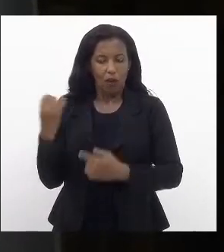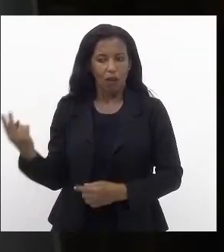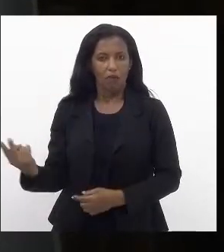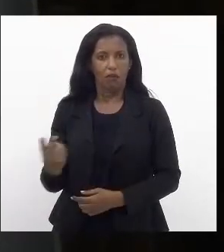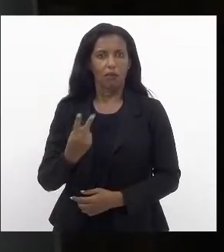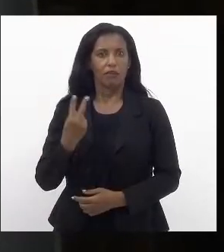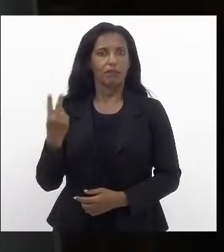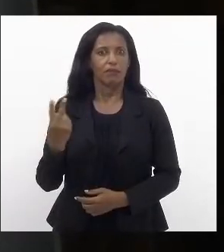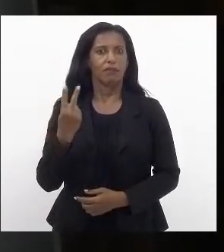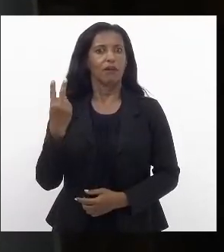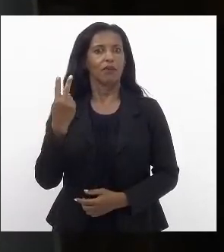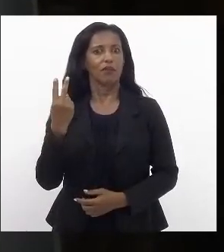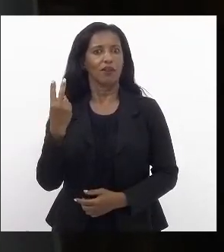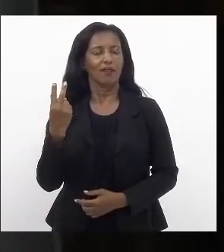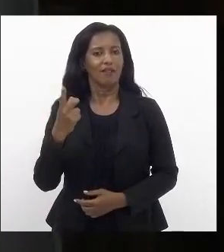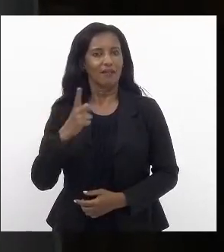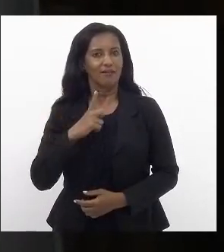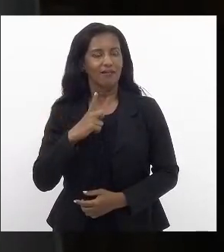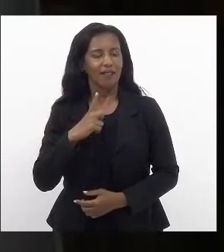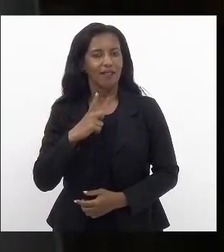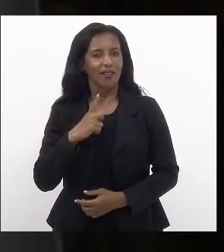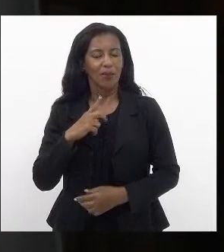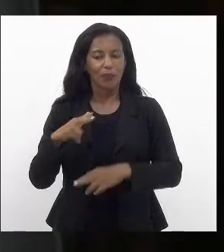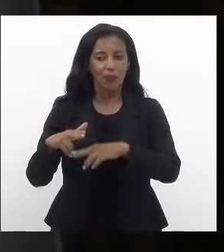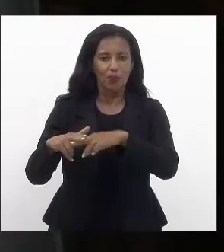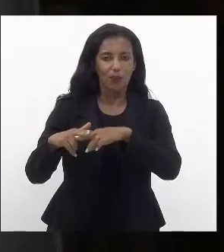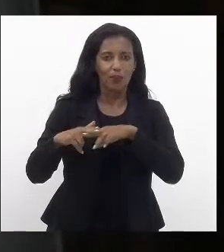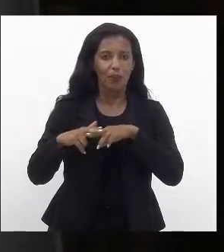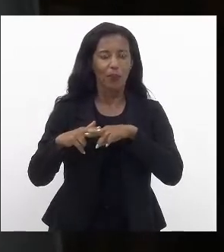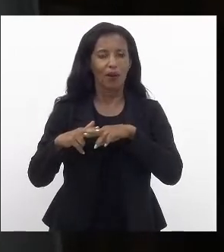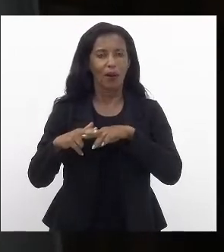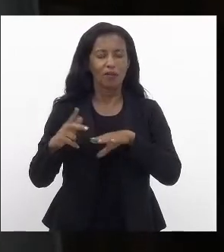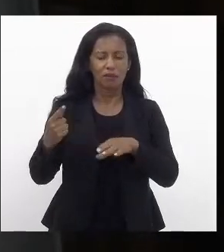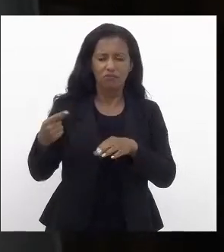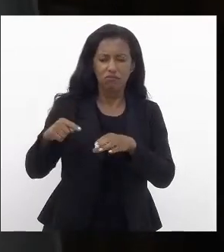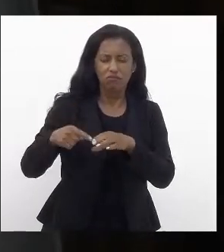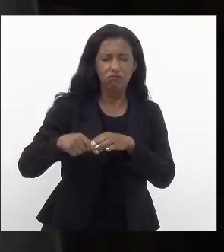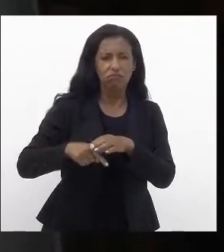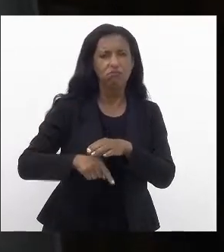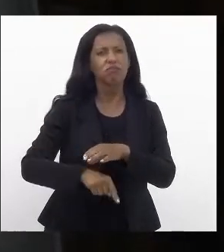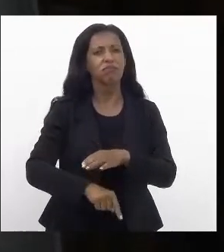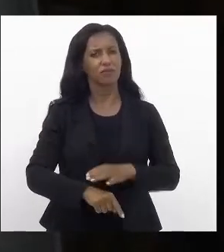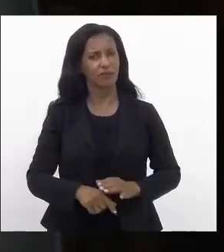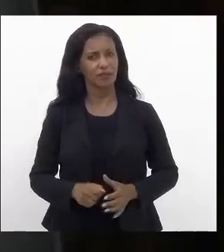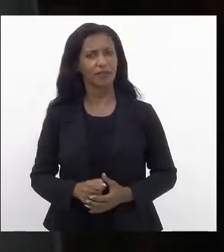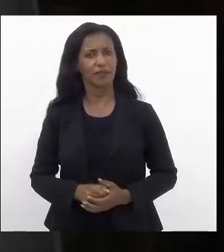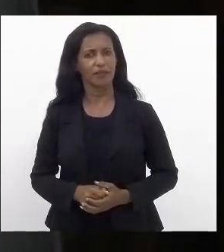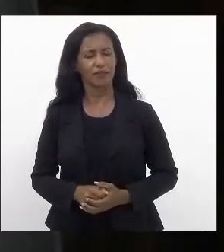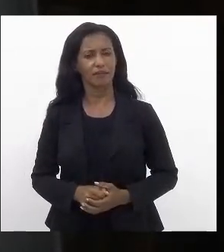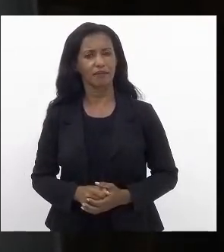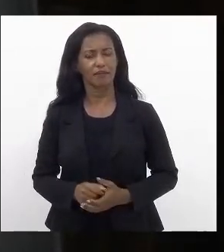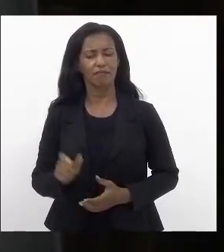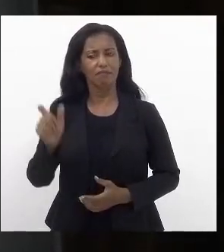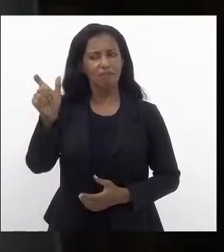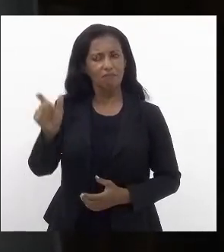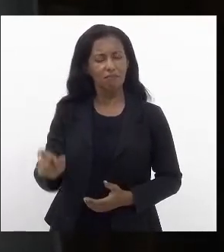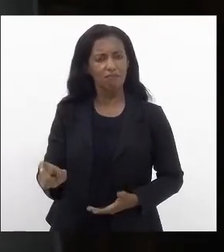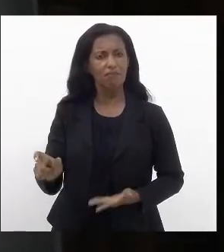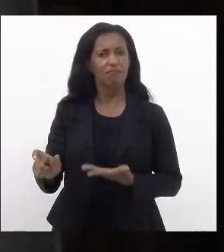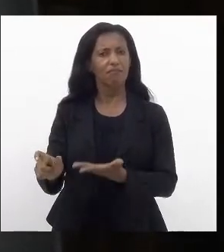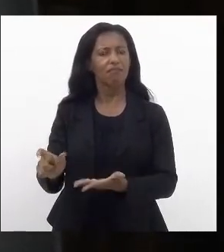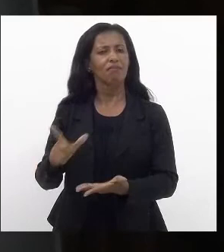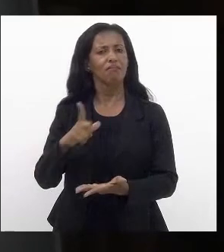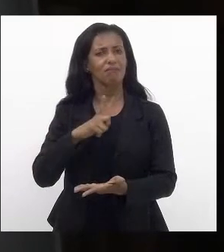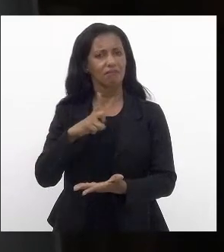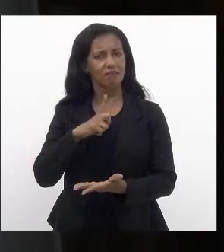valoroso por causa da profundidade que ele